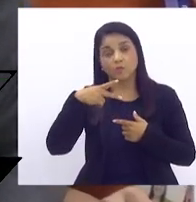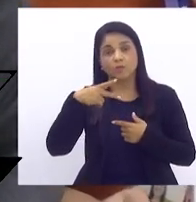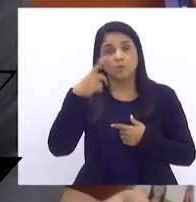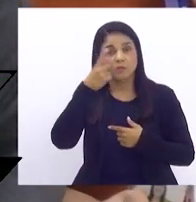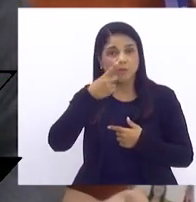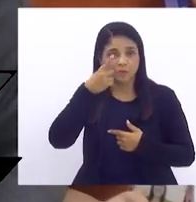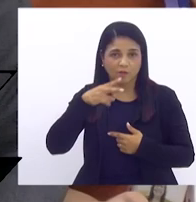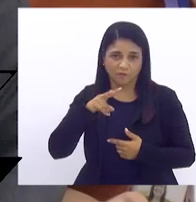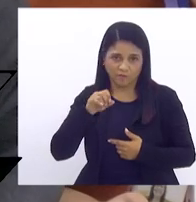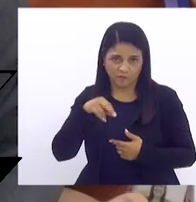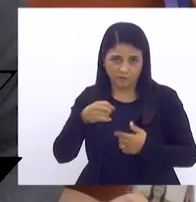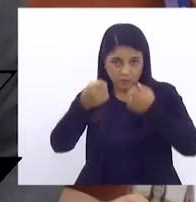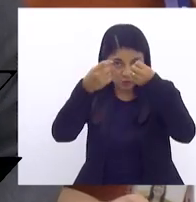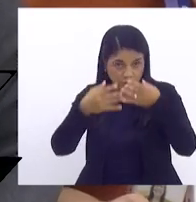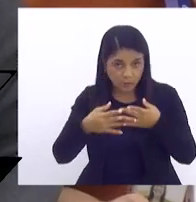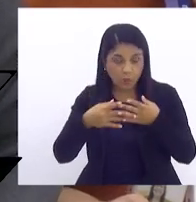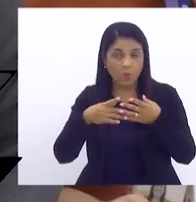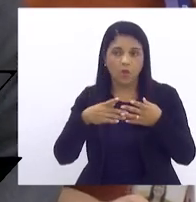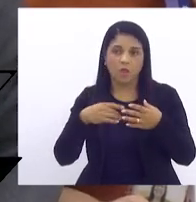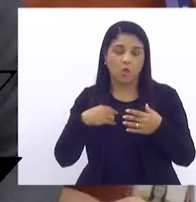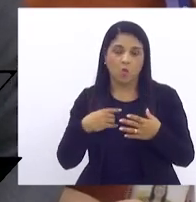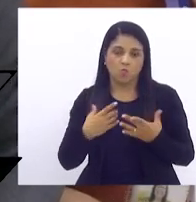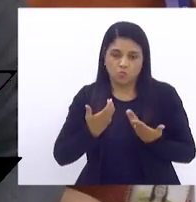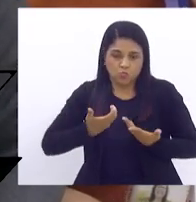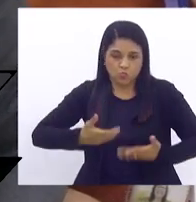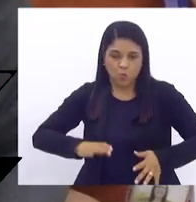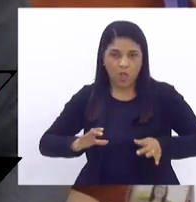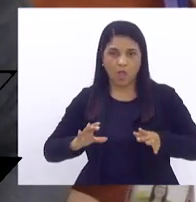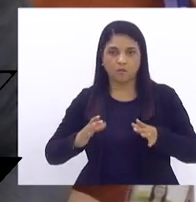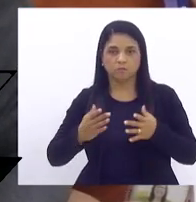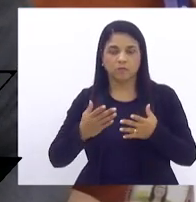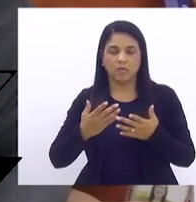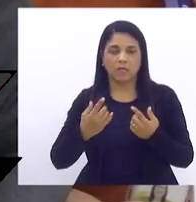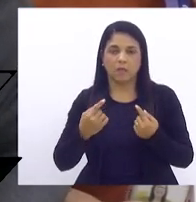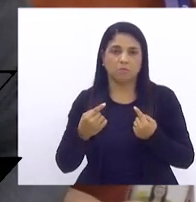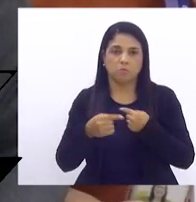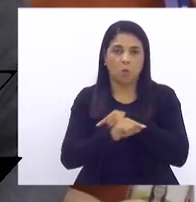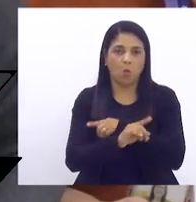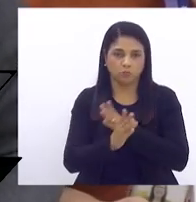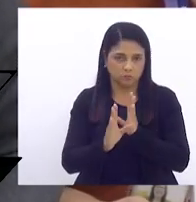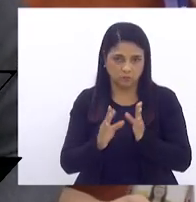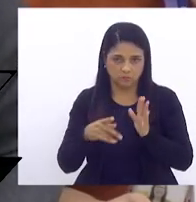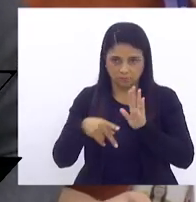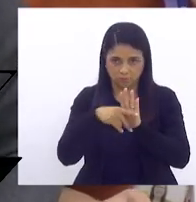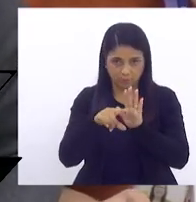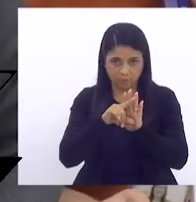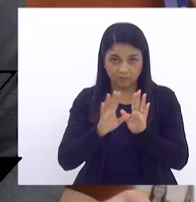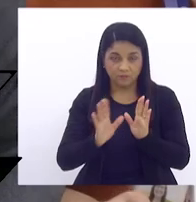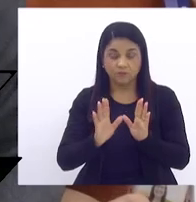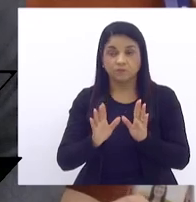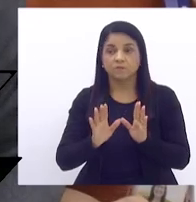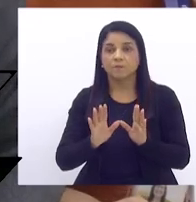forma alguma, quero amarrar o processo legislativo. Se a interpretação do autor é de que não